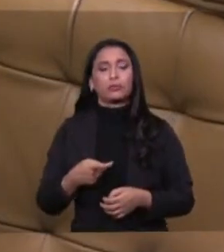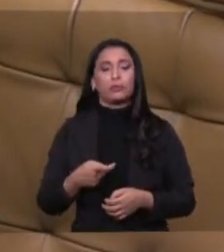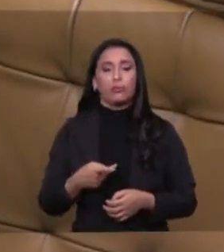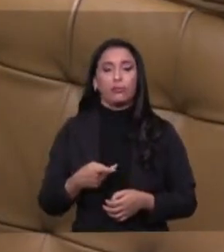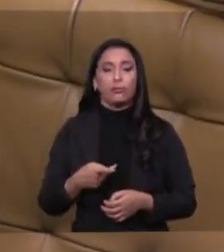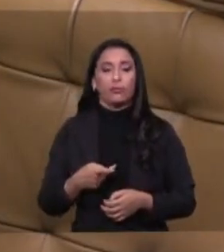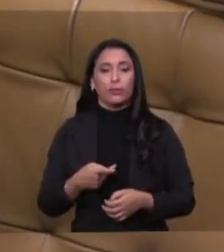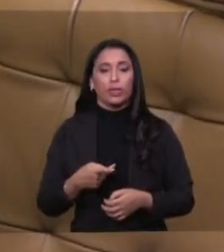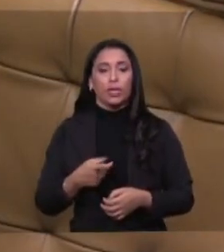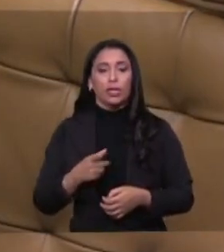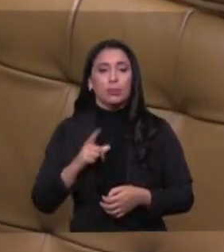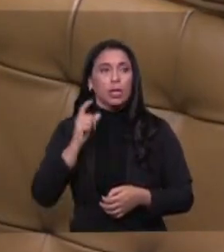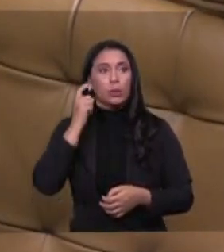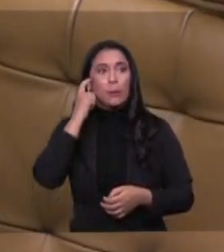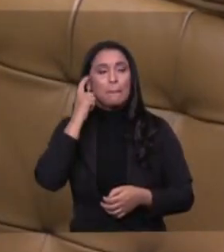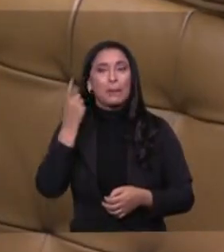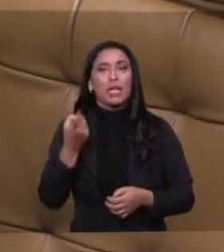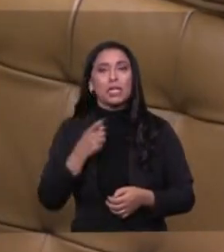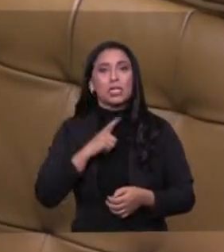Para que não pareça um contrabando.